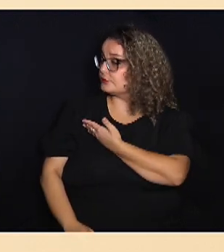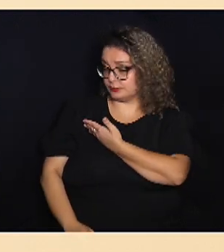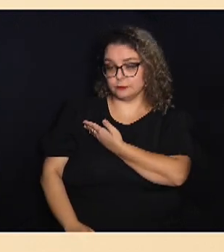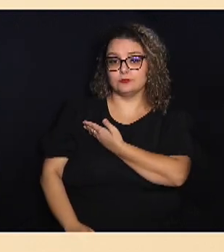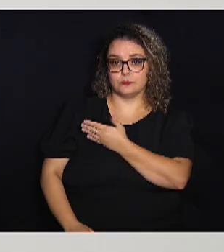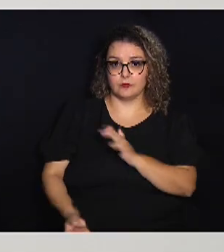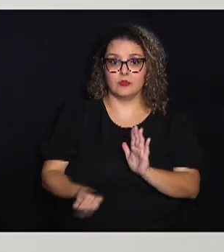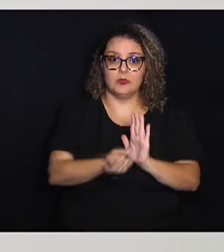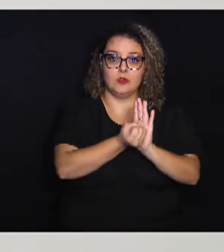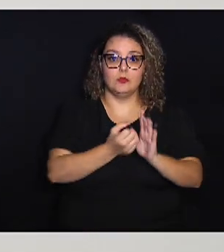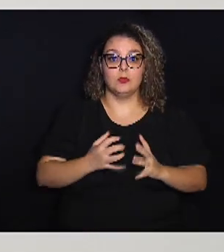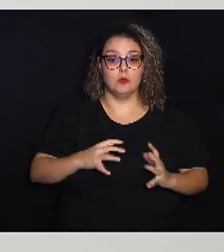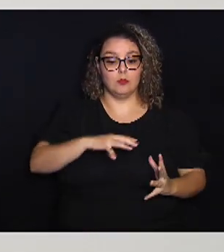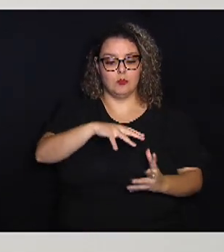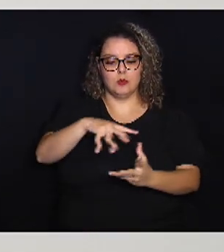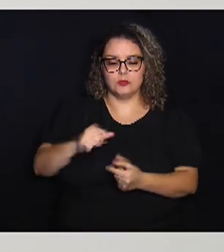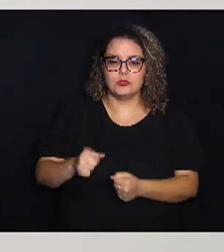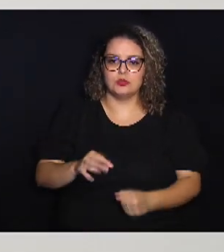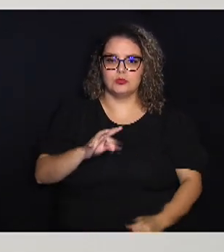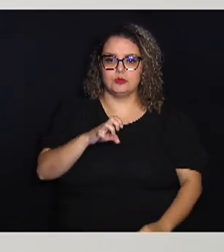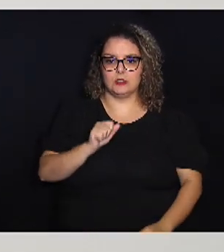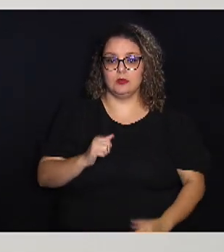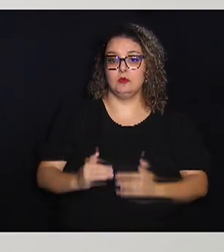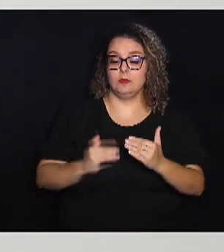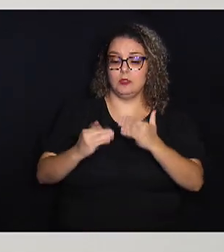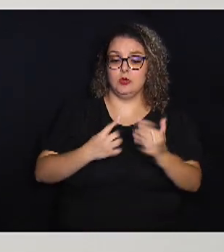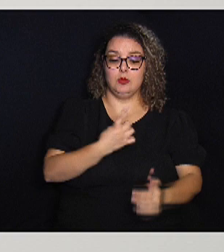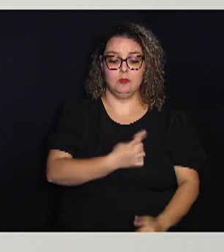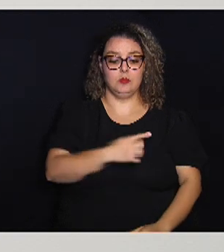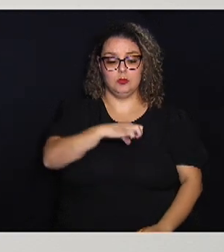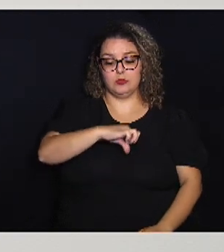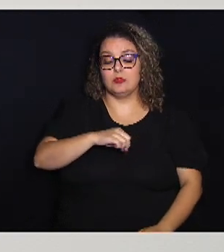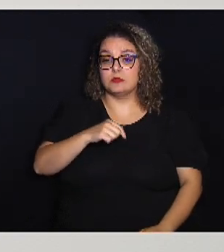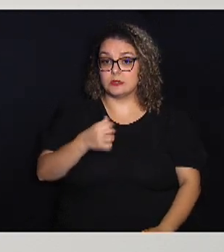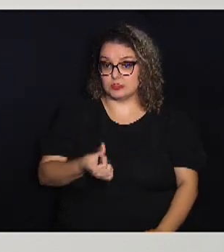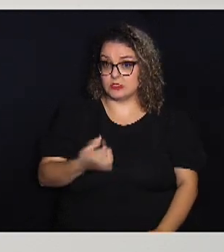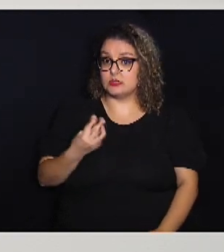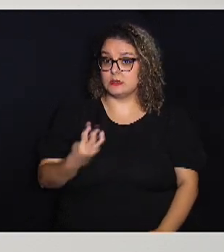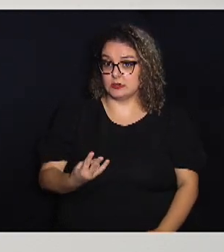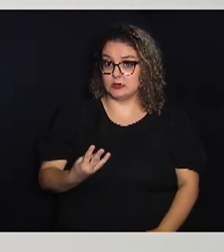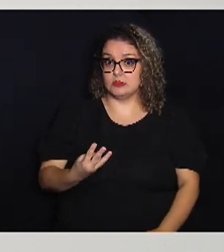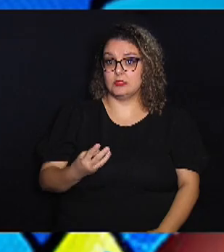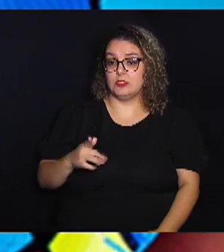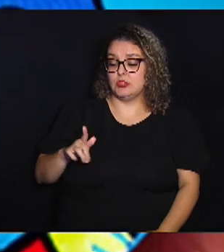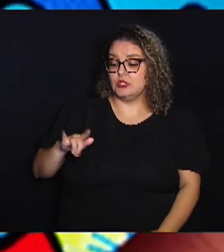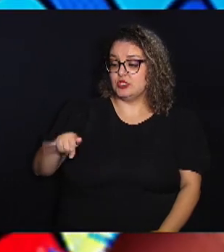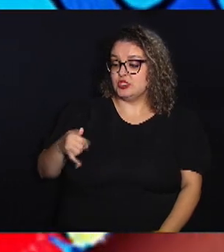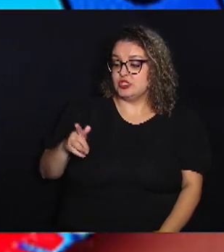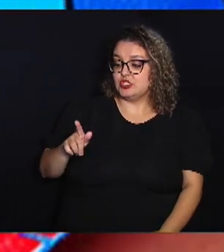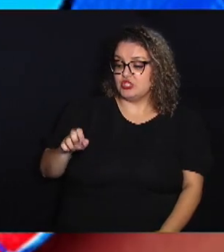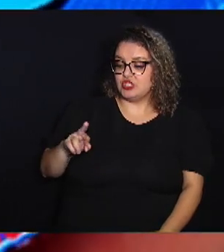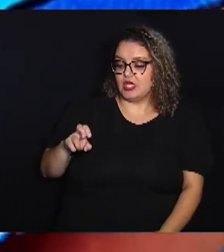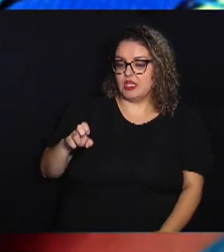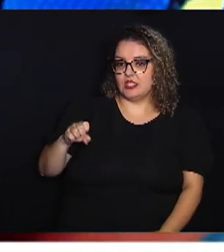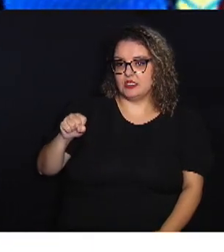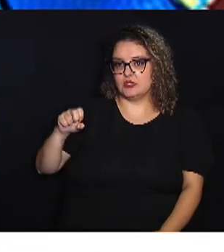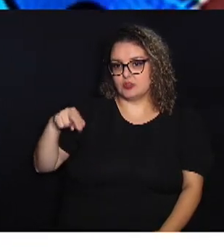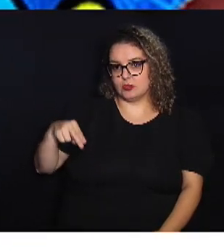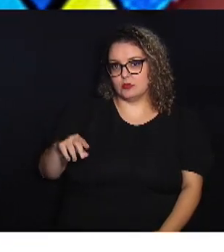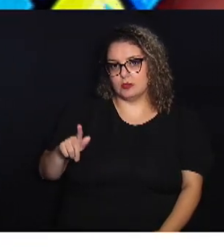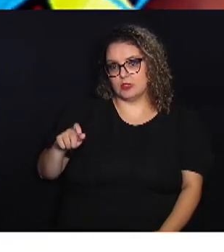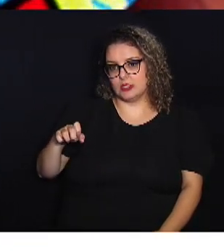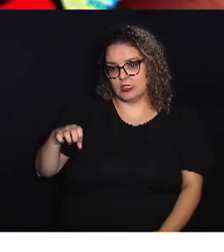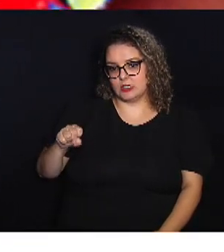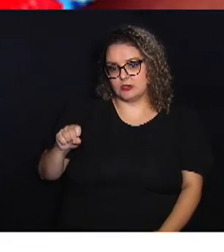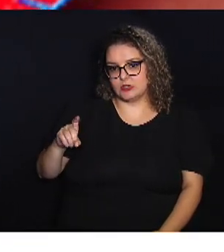mundial do TEA. Ele foi produzido em 1963 por Gerald Gayson, pai e membro do conselho